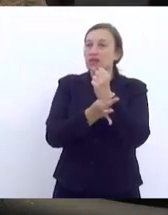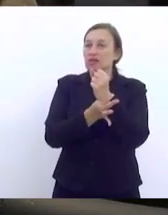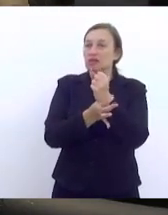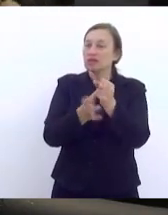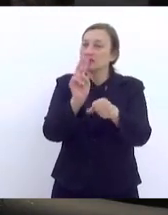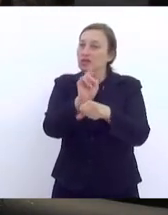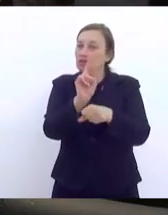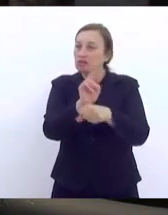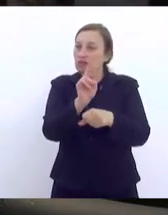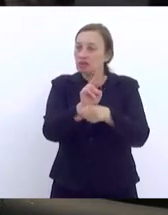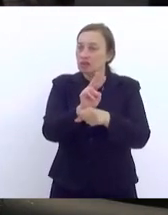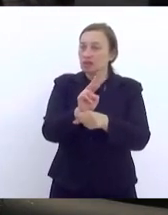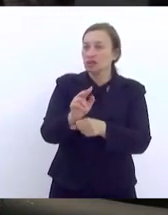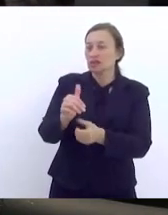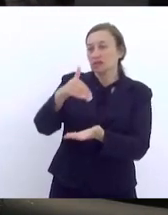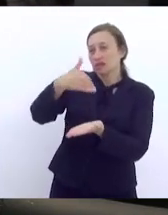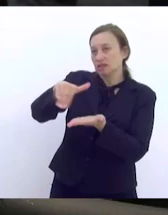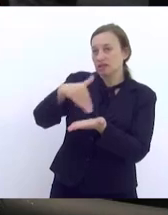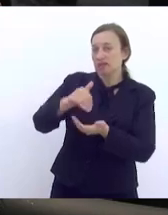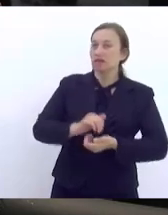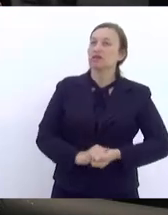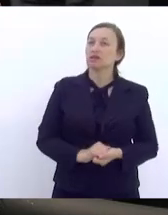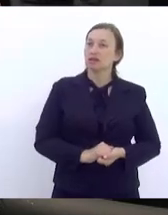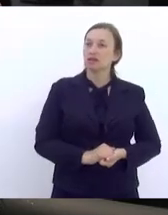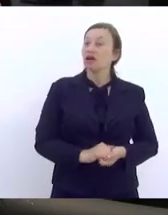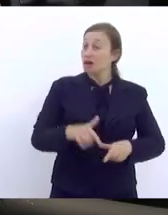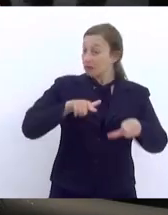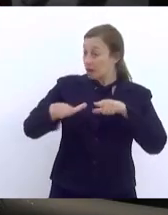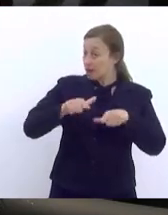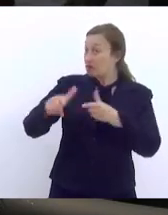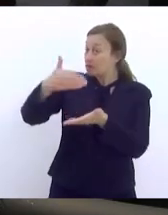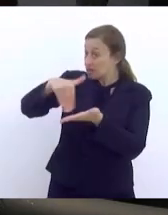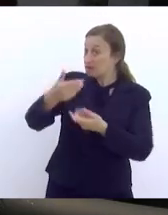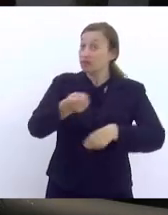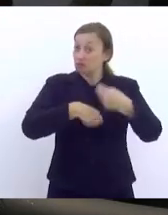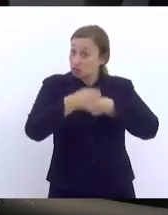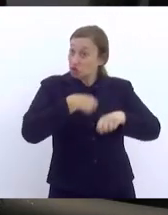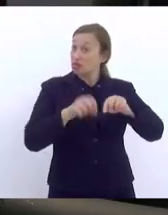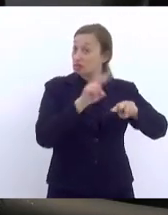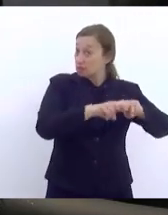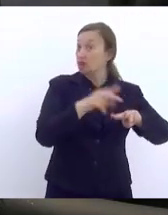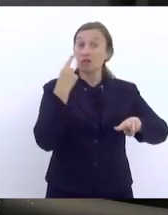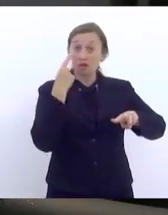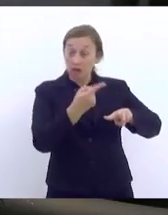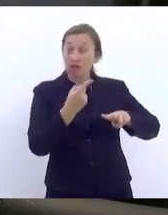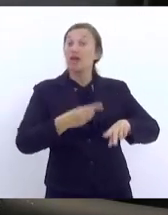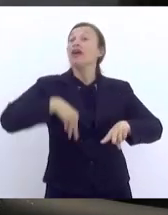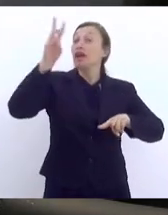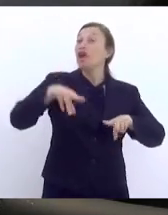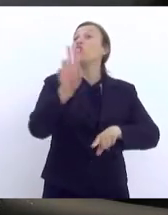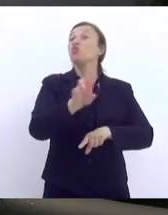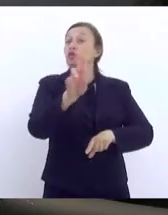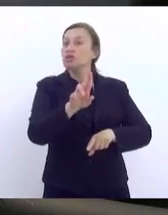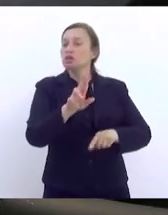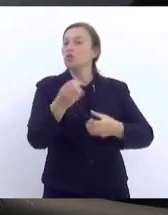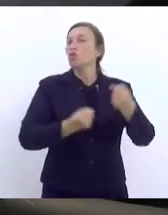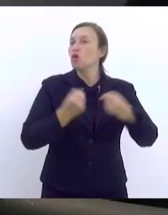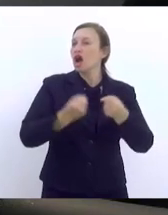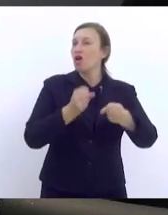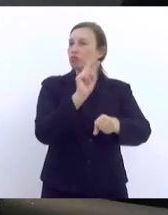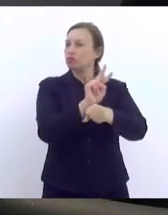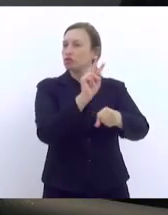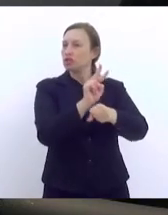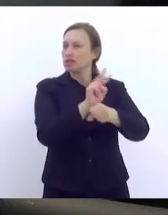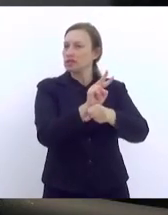seguinte segurança trabalho com a secretária de Administração Penitenciária Mas quem usa o carro blindado